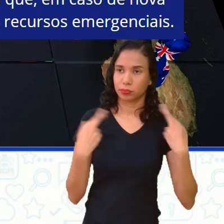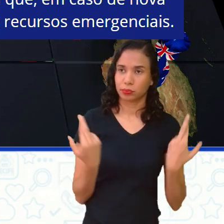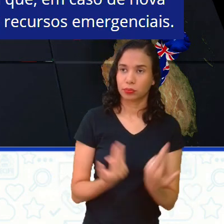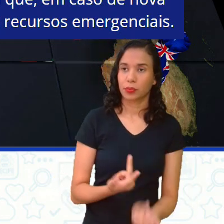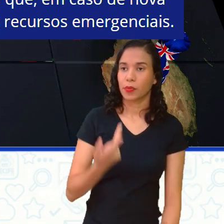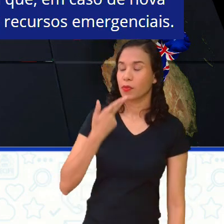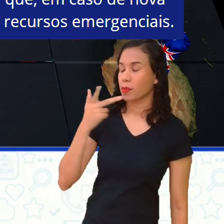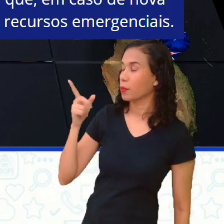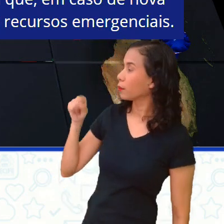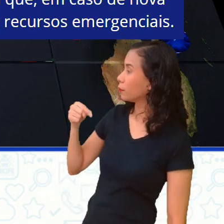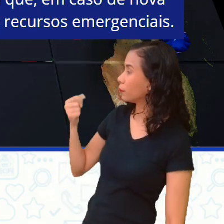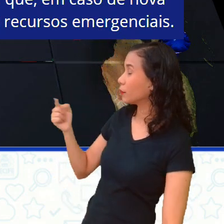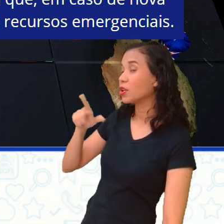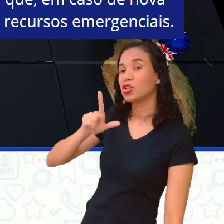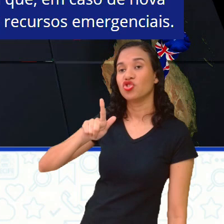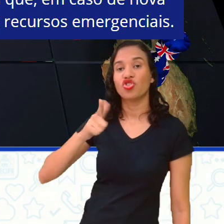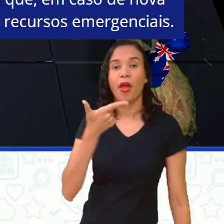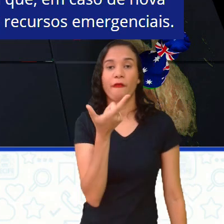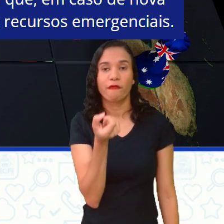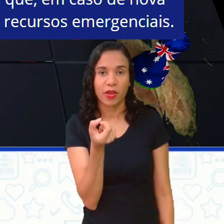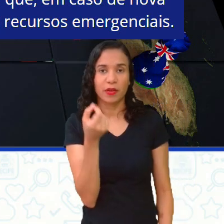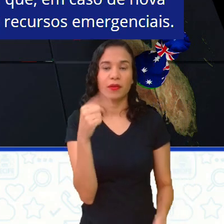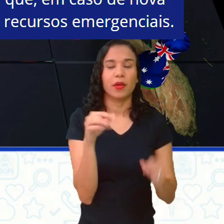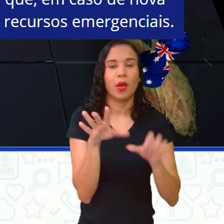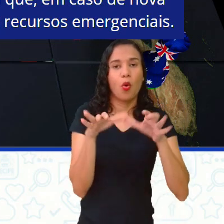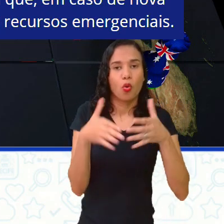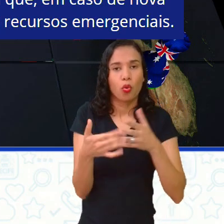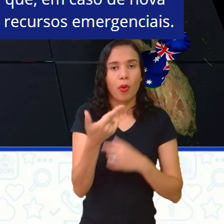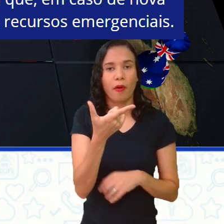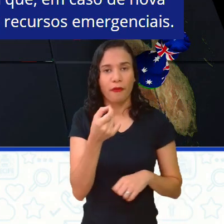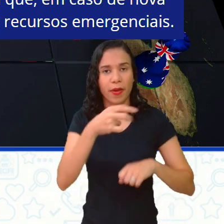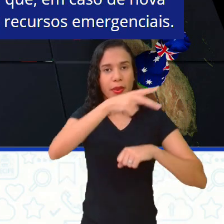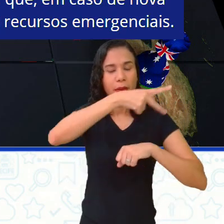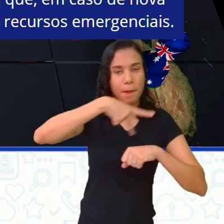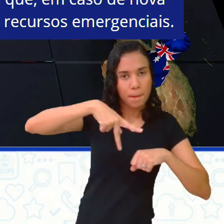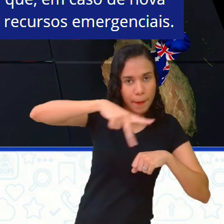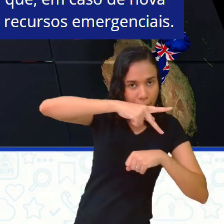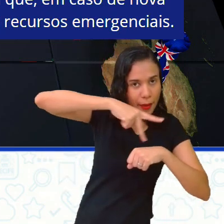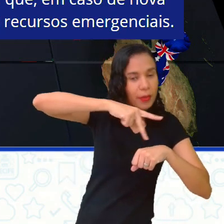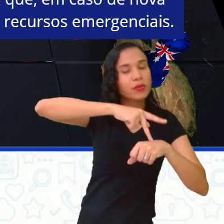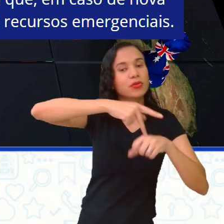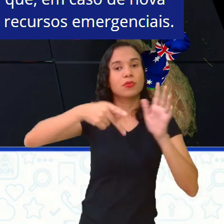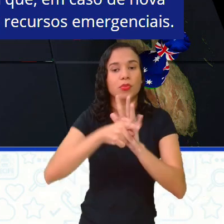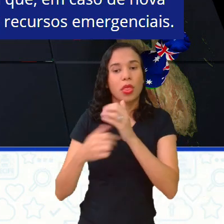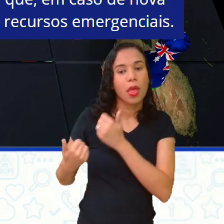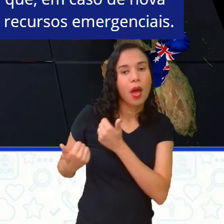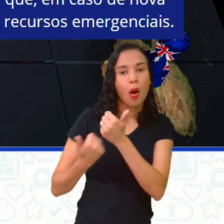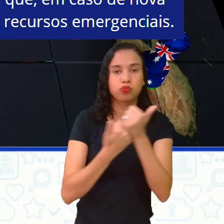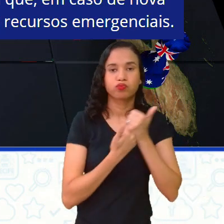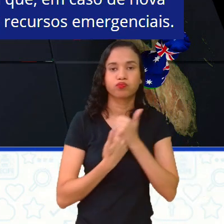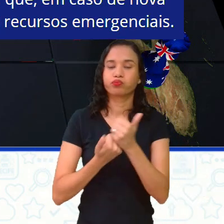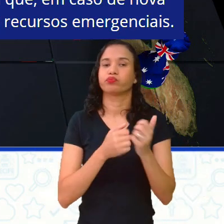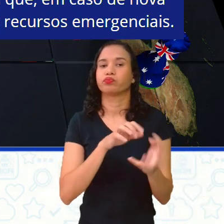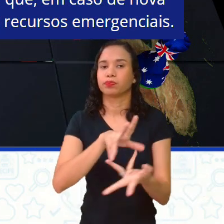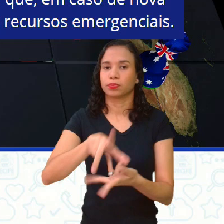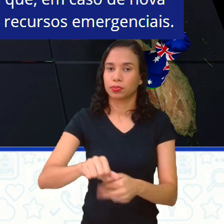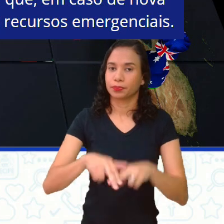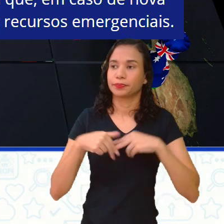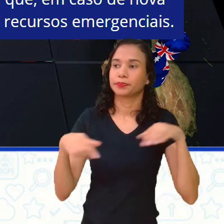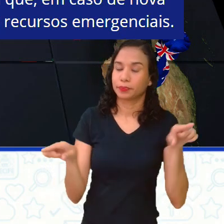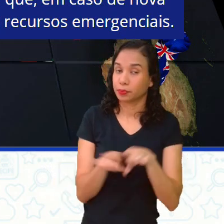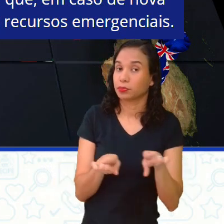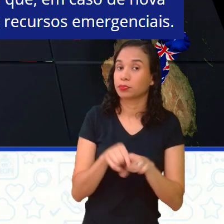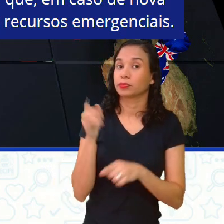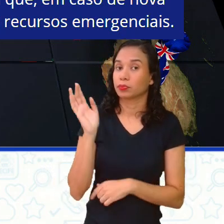A gente sabe que é o G20, o grupo de 20 países de cooperação mundial. Então, a gente também